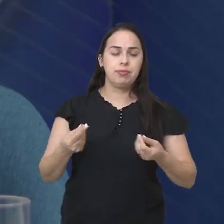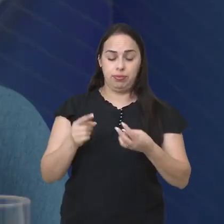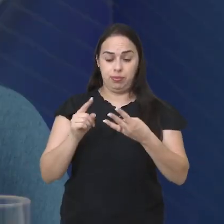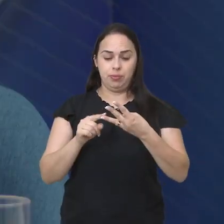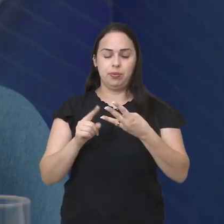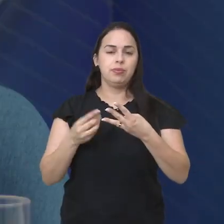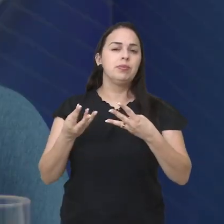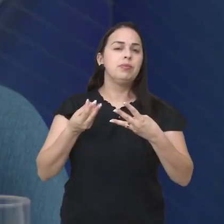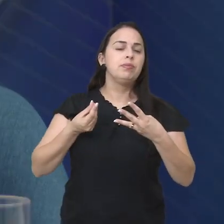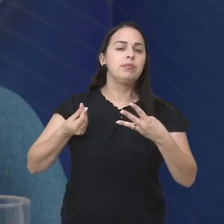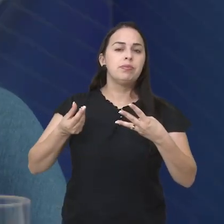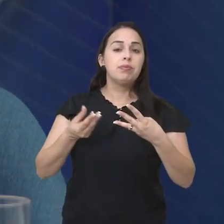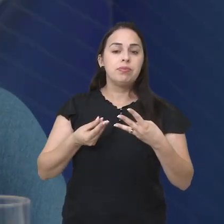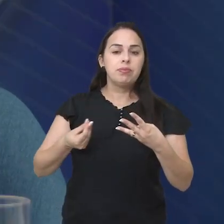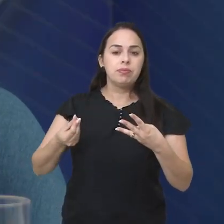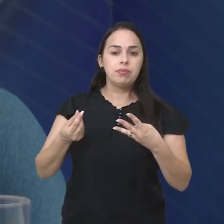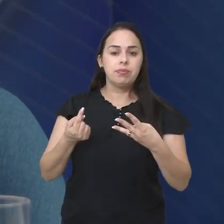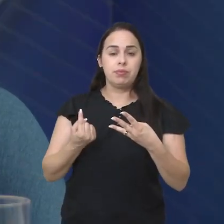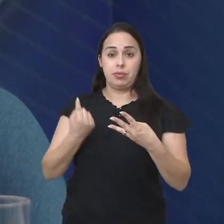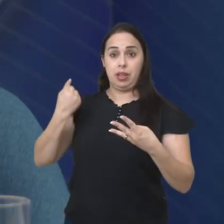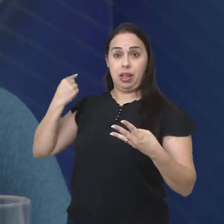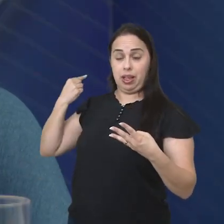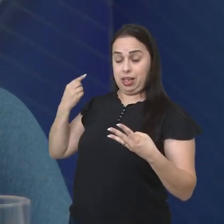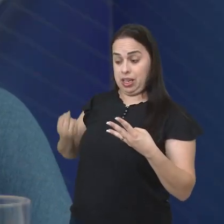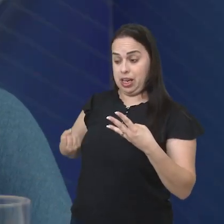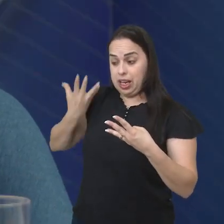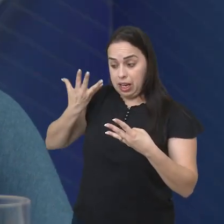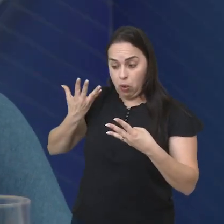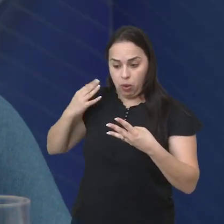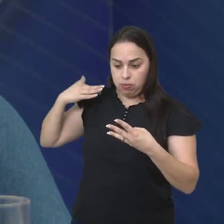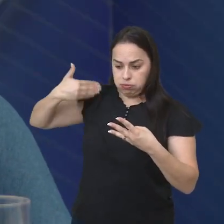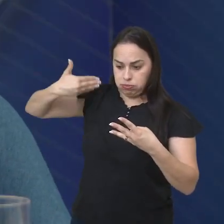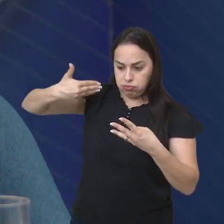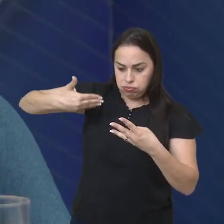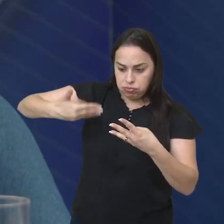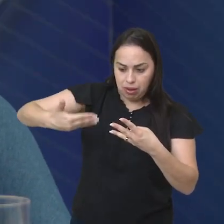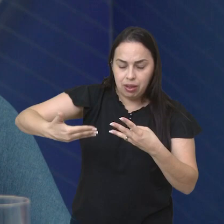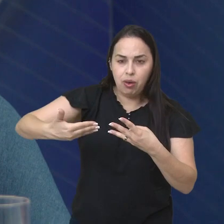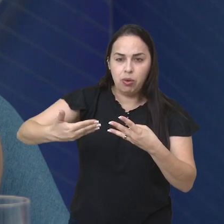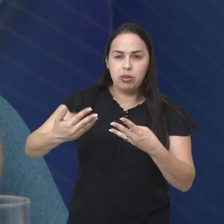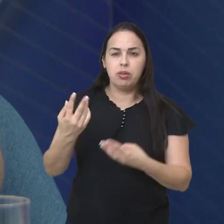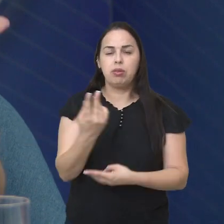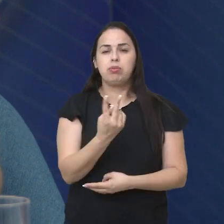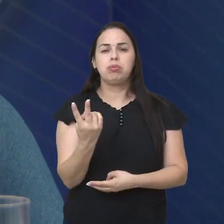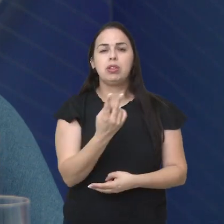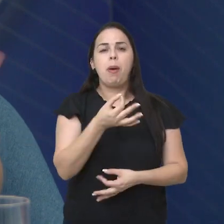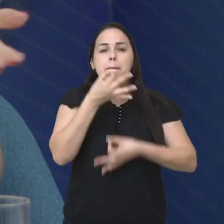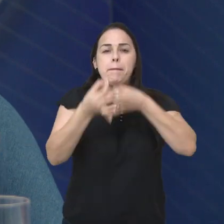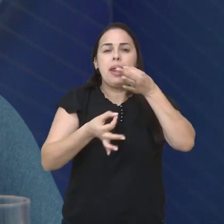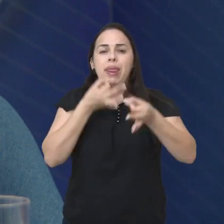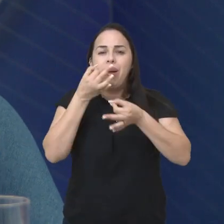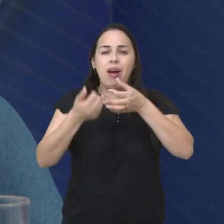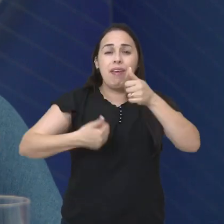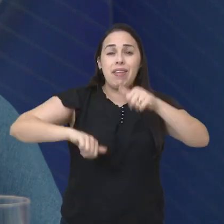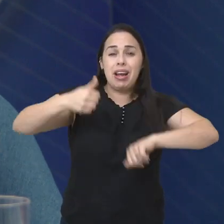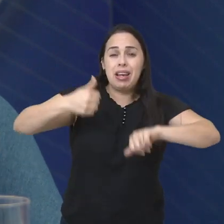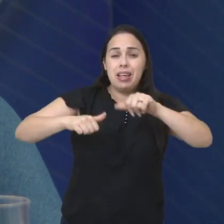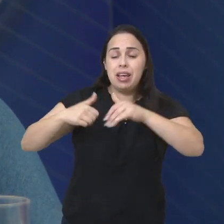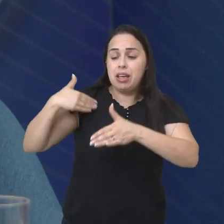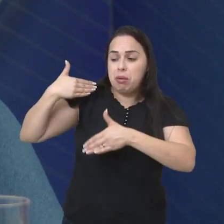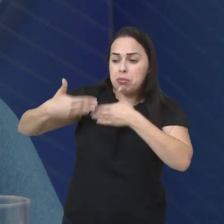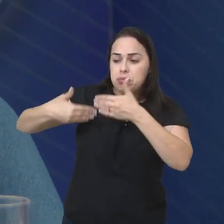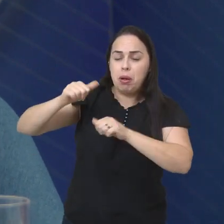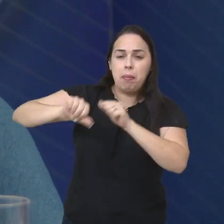terceiro setor, assim como foi criado até hoje, permanece? Como que vocês avaliam as principais mudanças ao longo desses